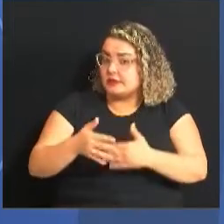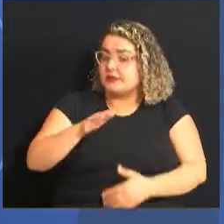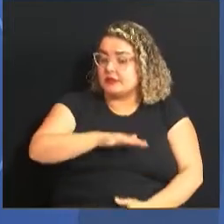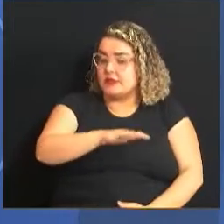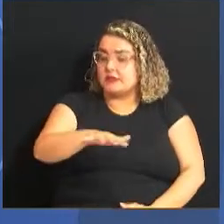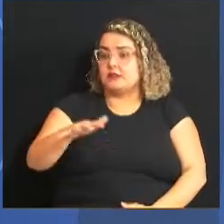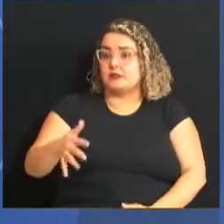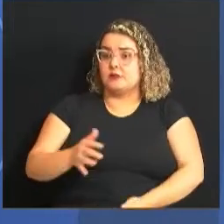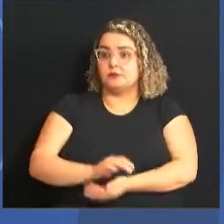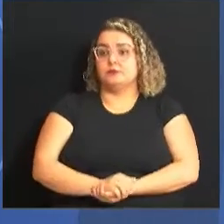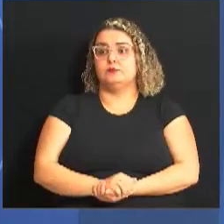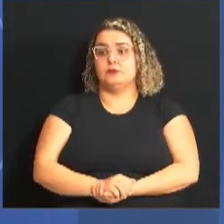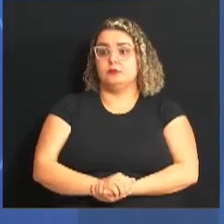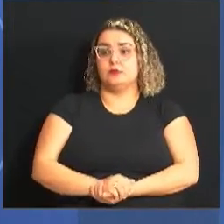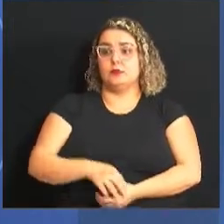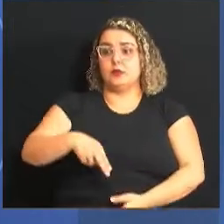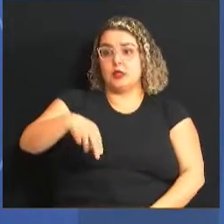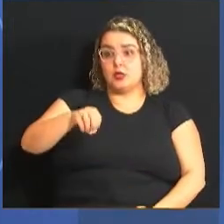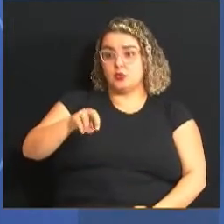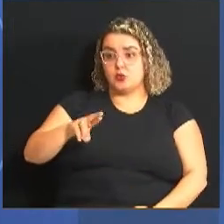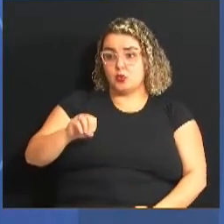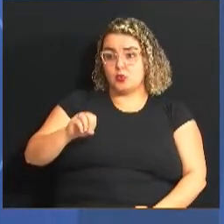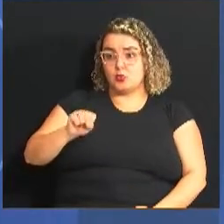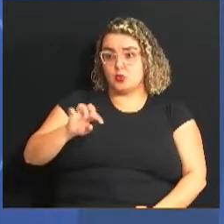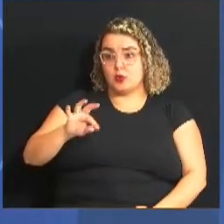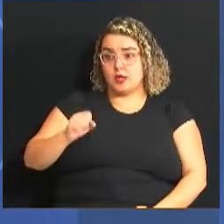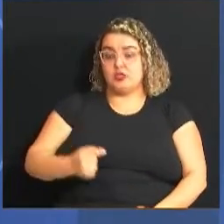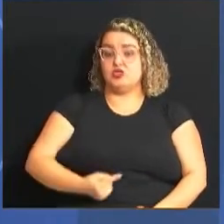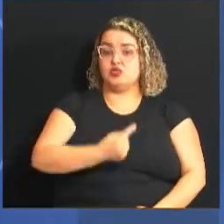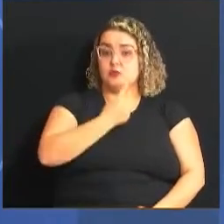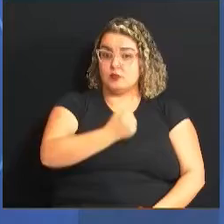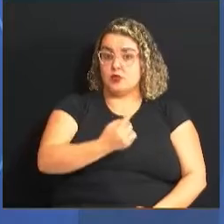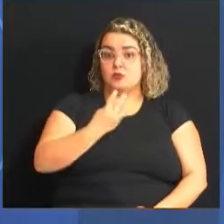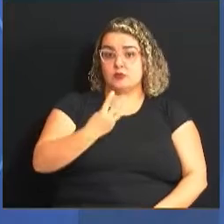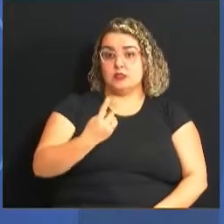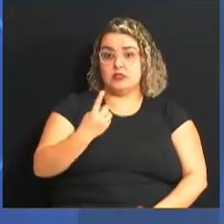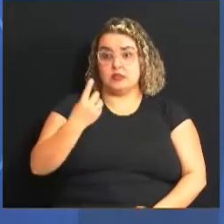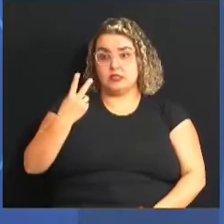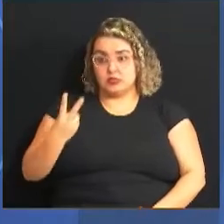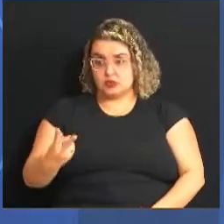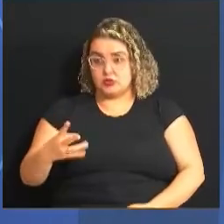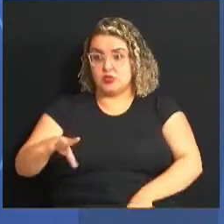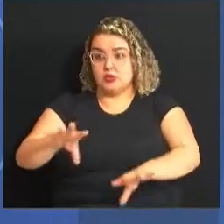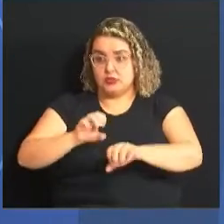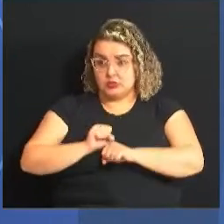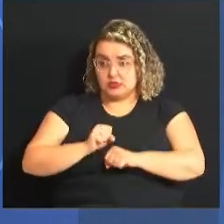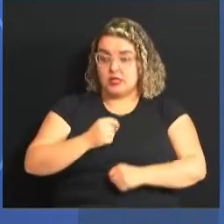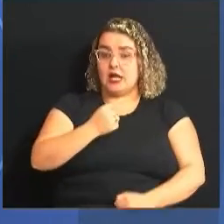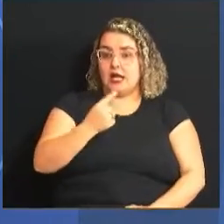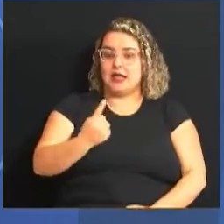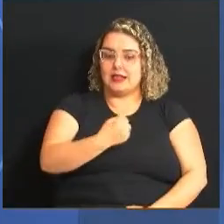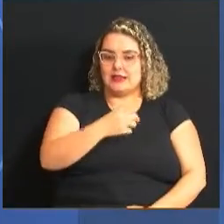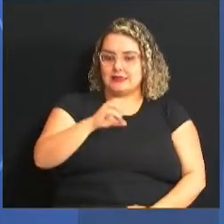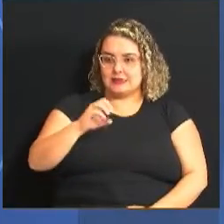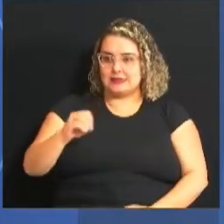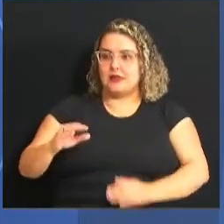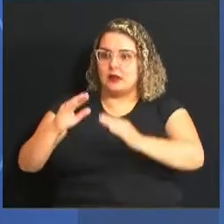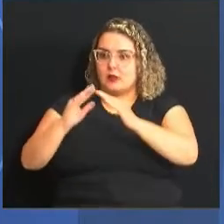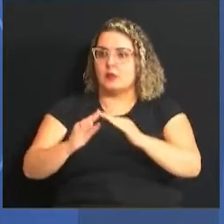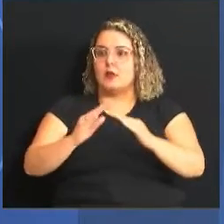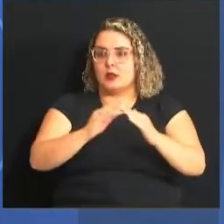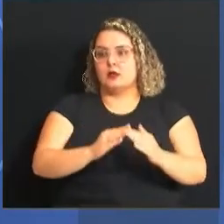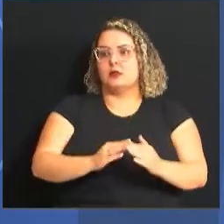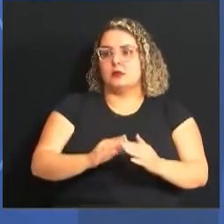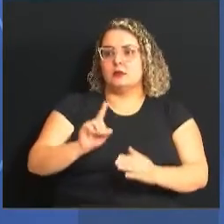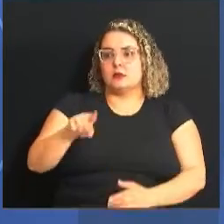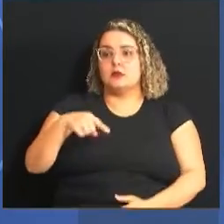Olha, na região noroeste nós temos 1.312 infectados a cada 100 mil habitantes.